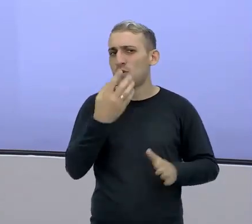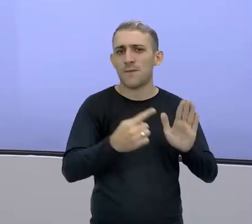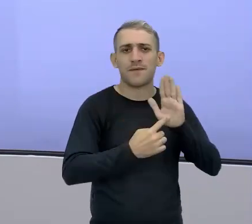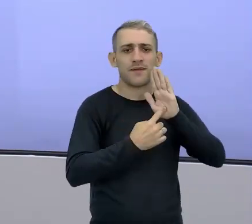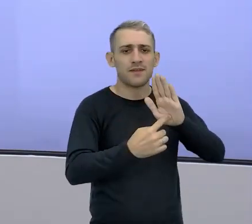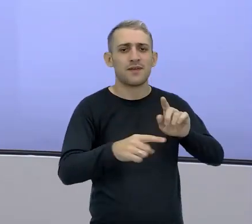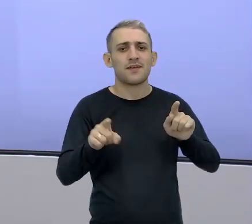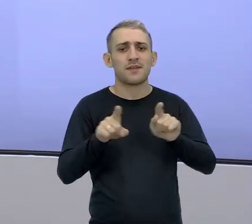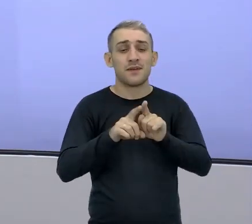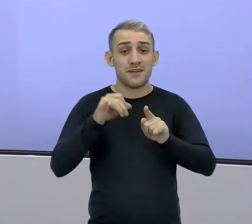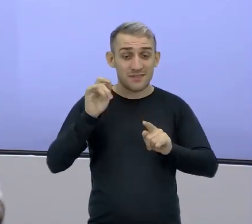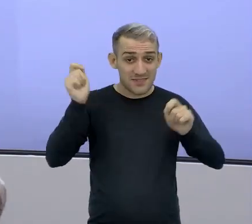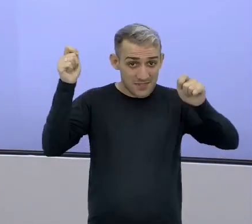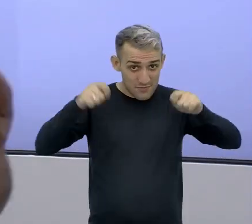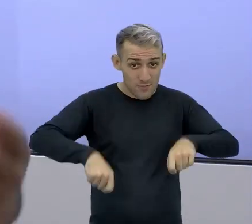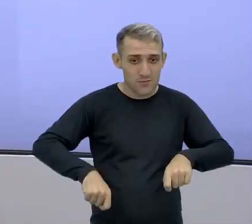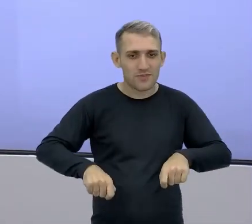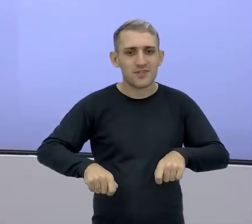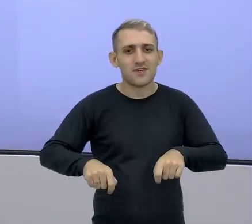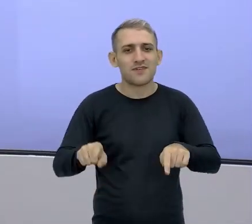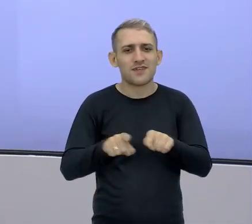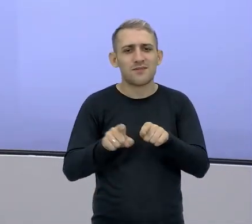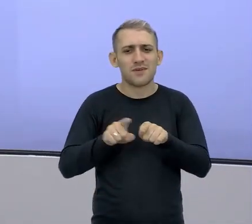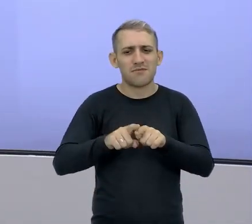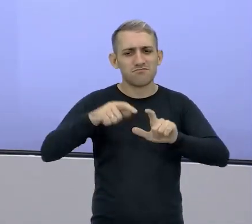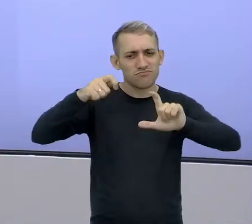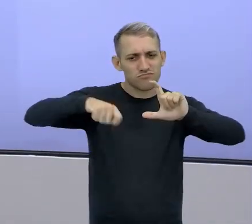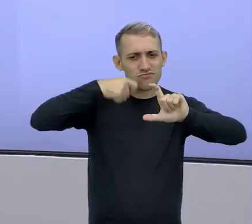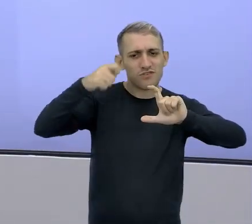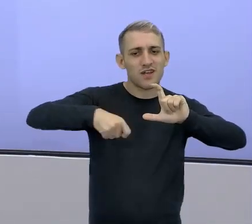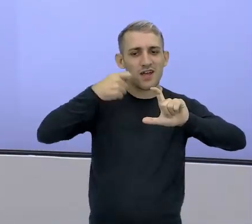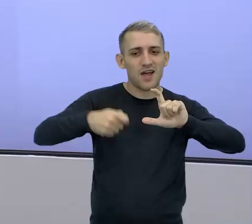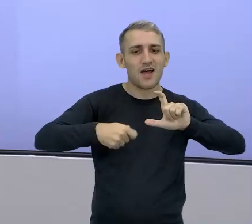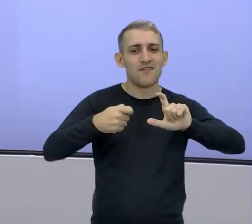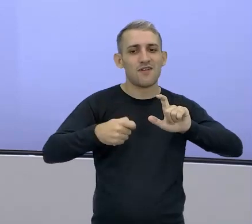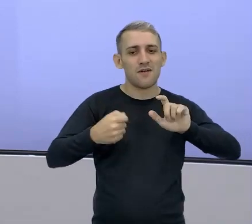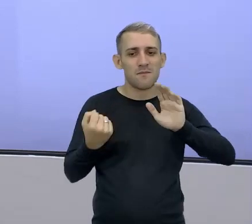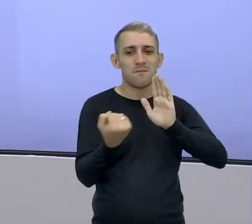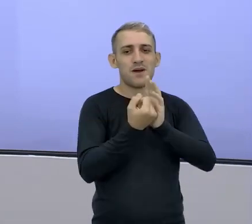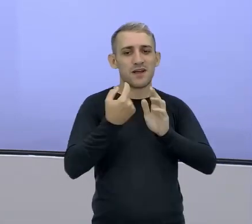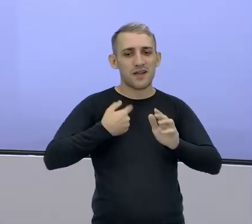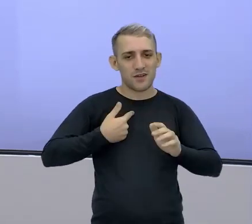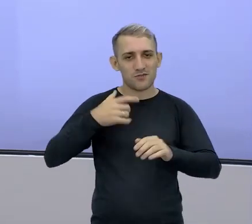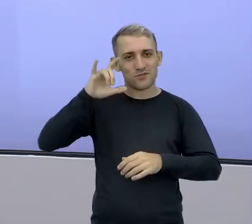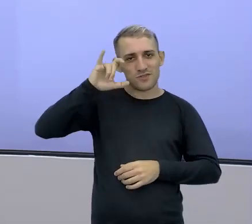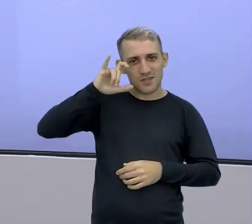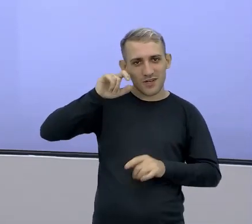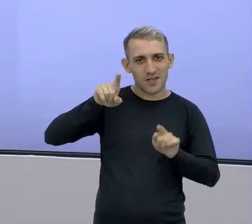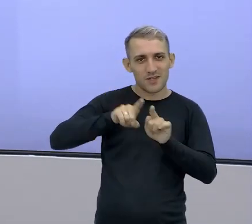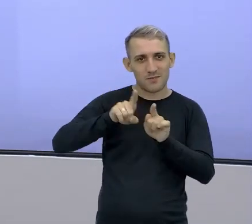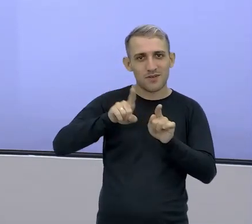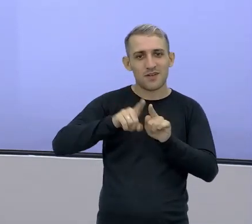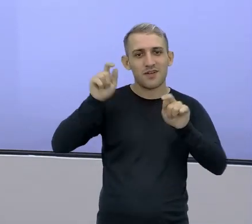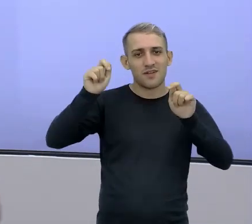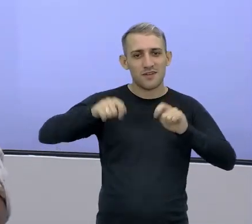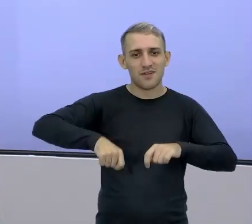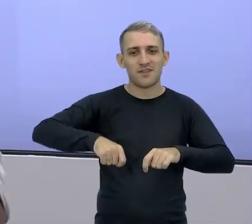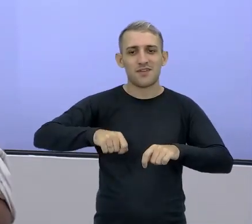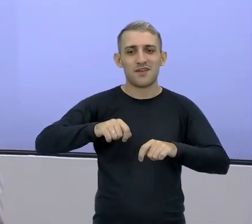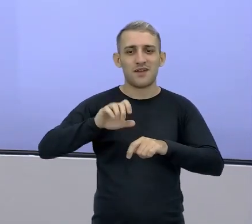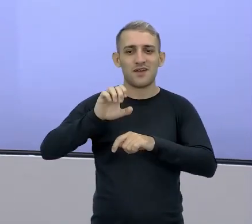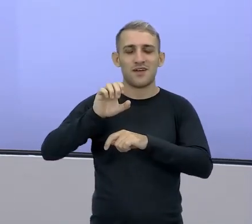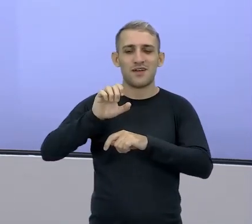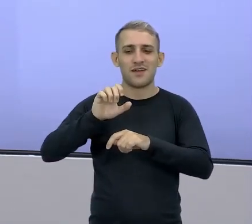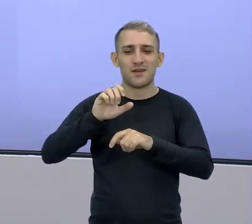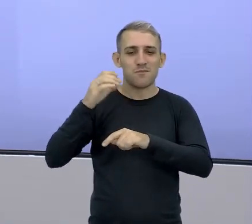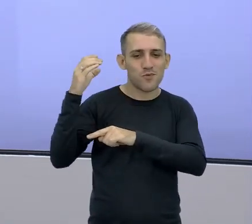apresentação e, se for possível, filme também essas apresentações, me marque lá no Instagram, coloca lá no Instagram, nos stories, coloca uma música